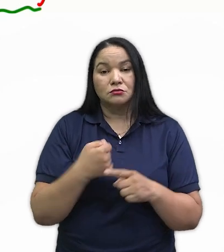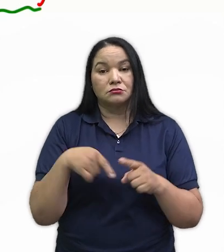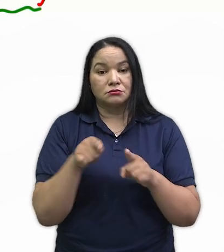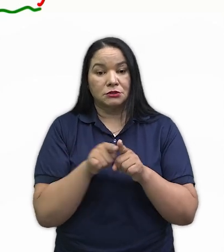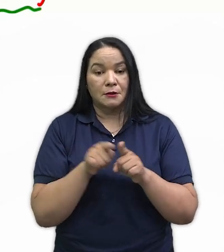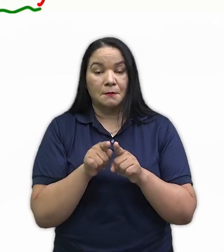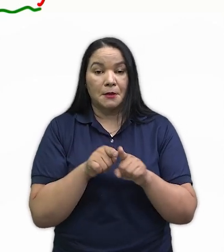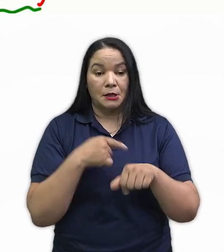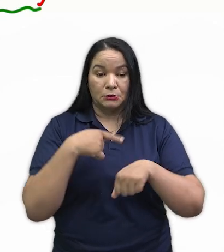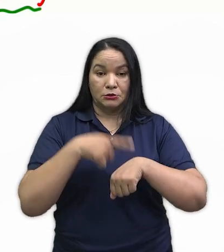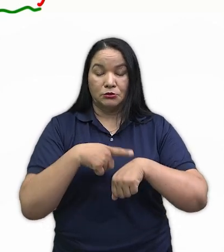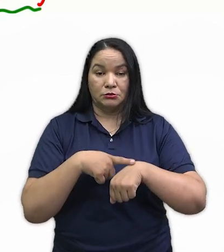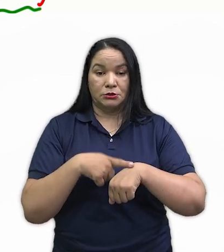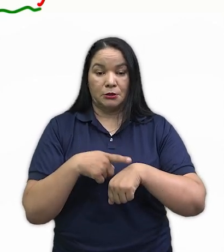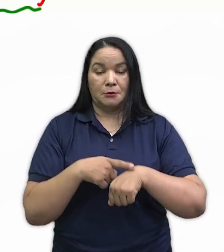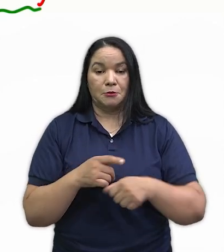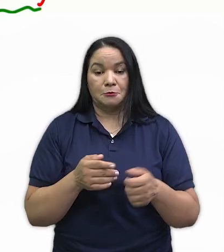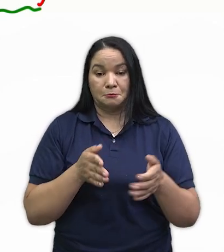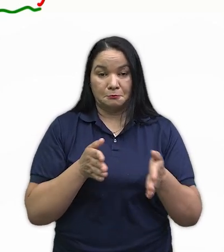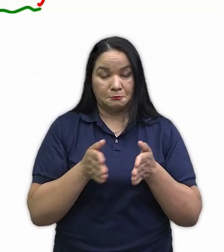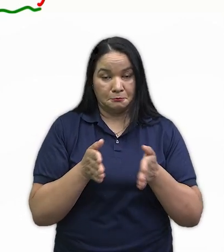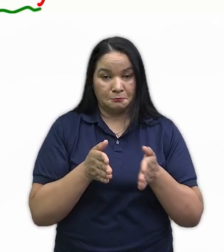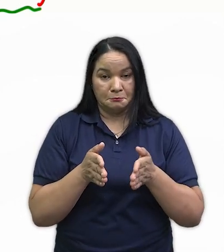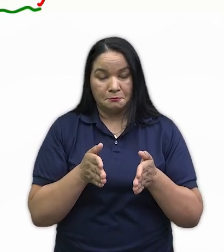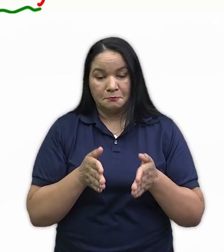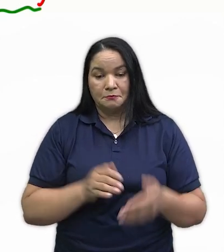tempo e